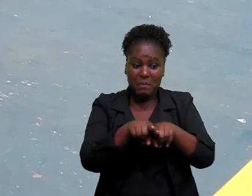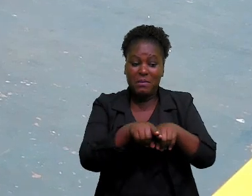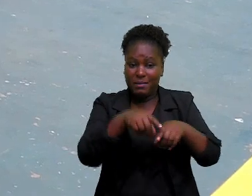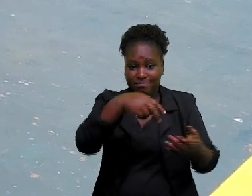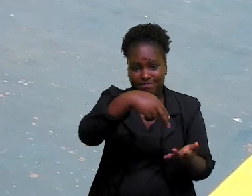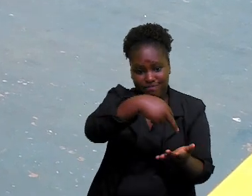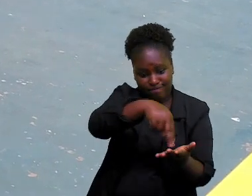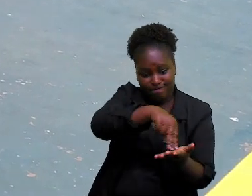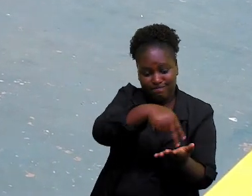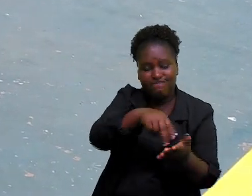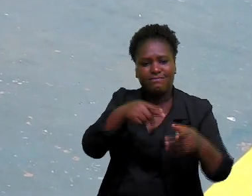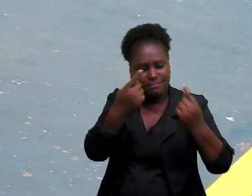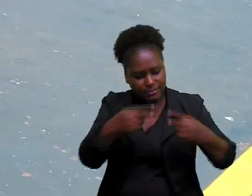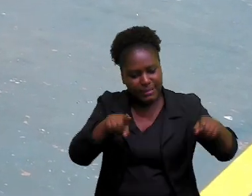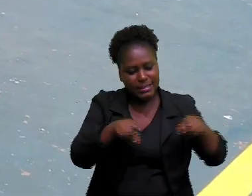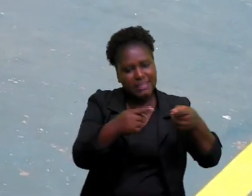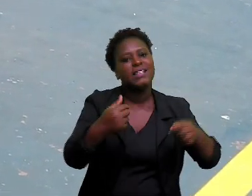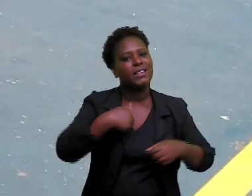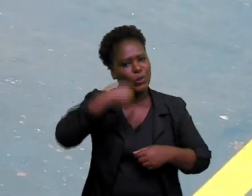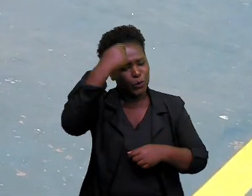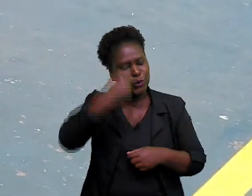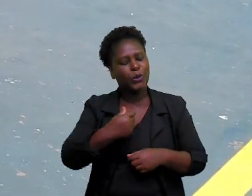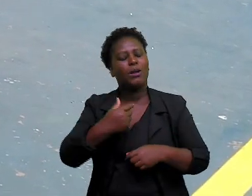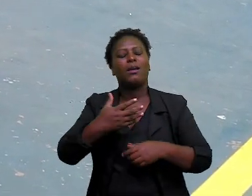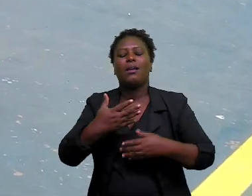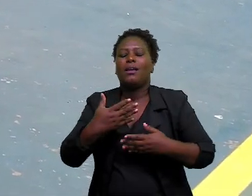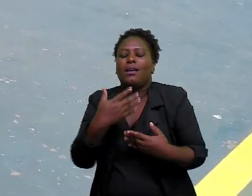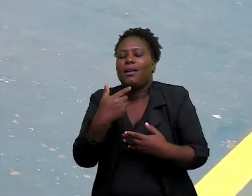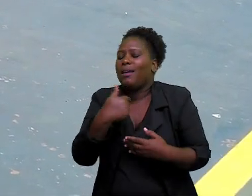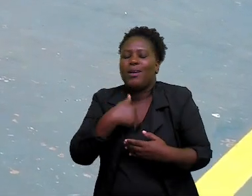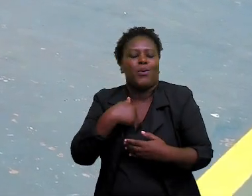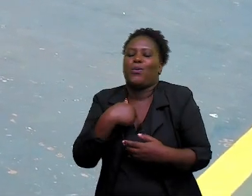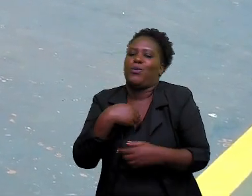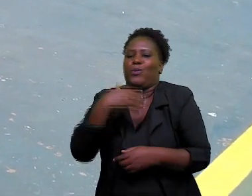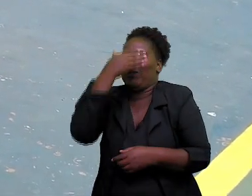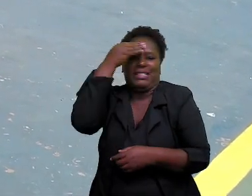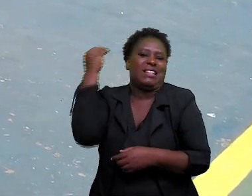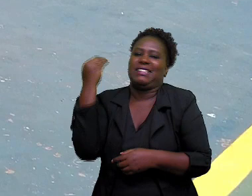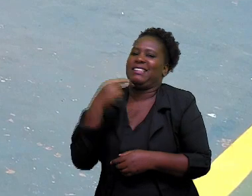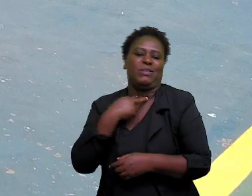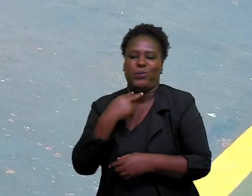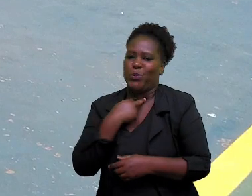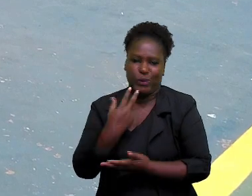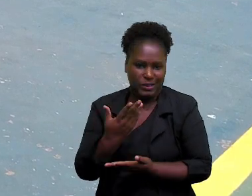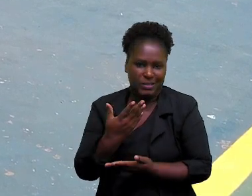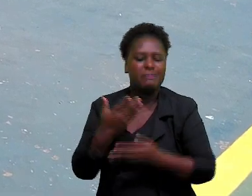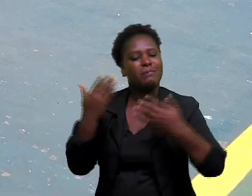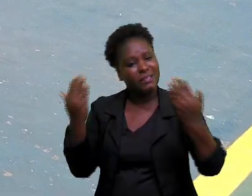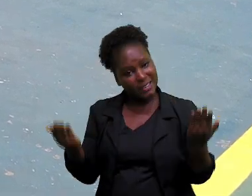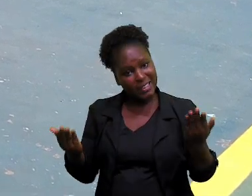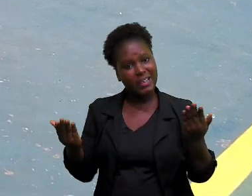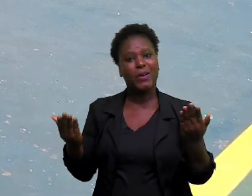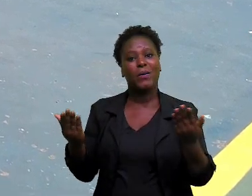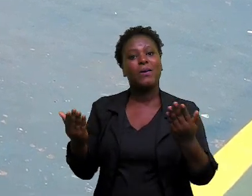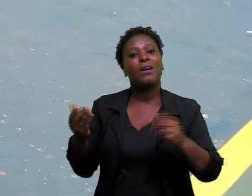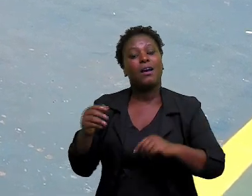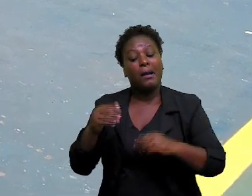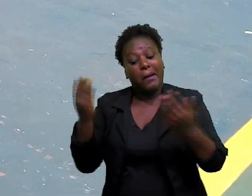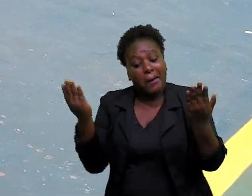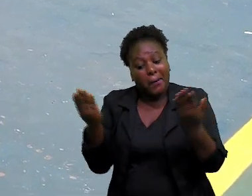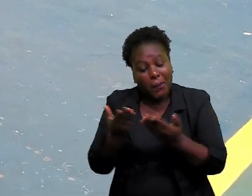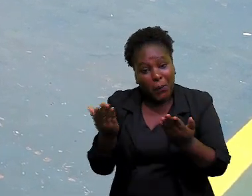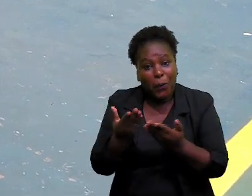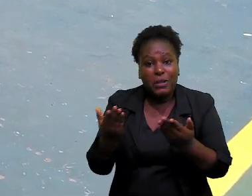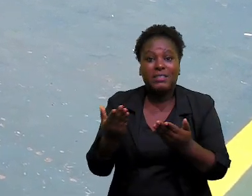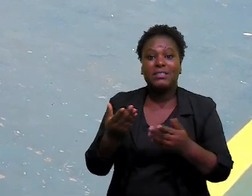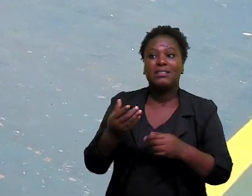data passar em branco. Hoje, nessa sexta-feira 26, nós vamos comemorar uma data muito importante